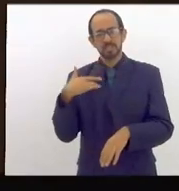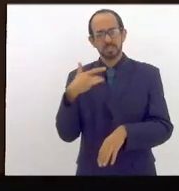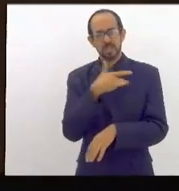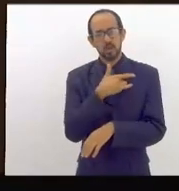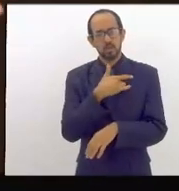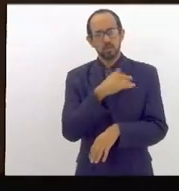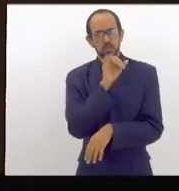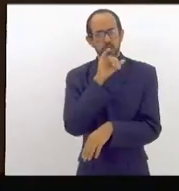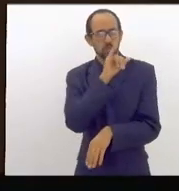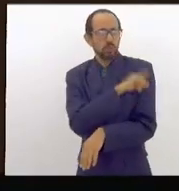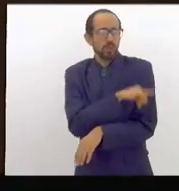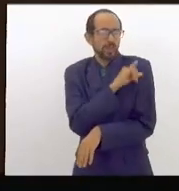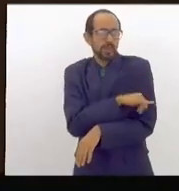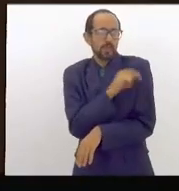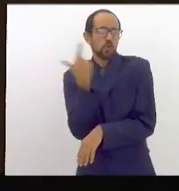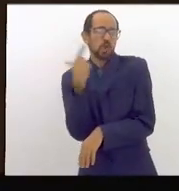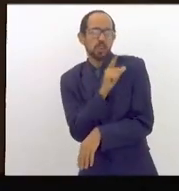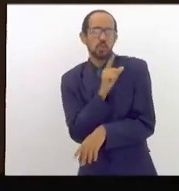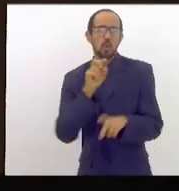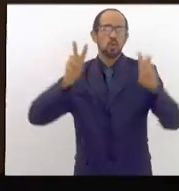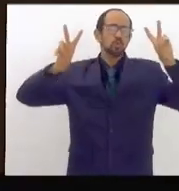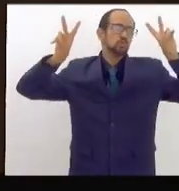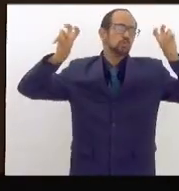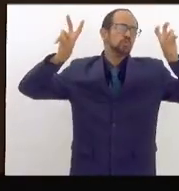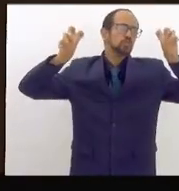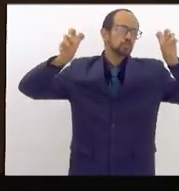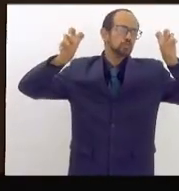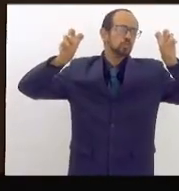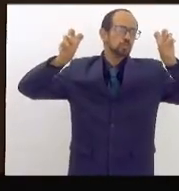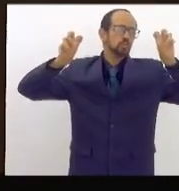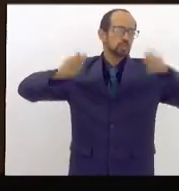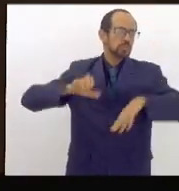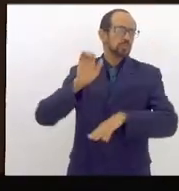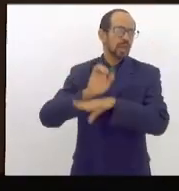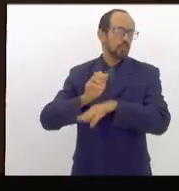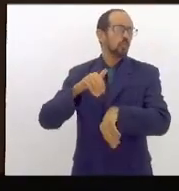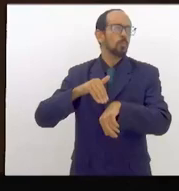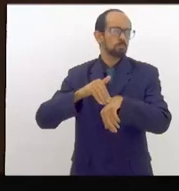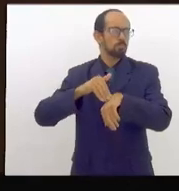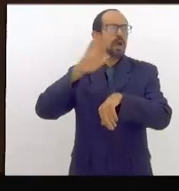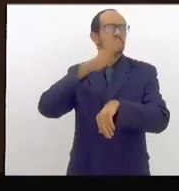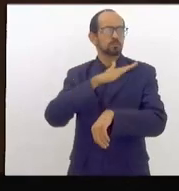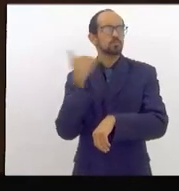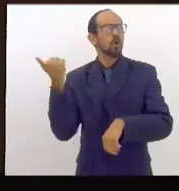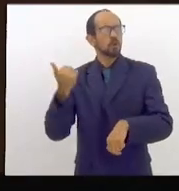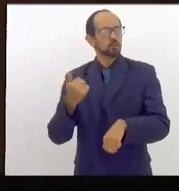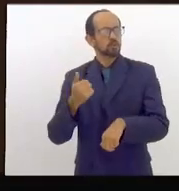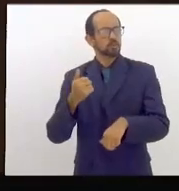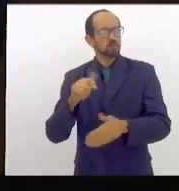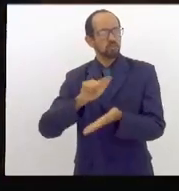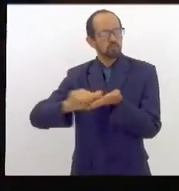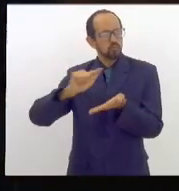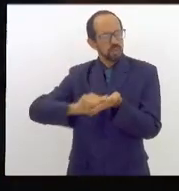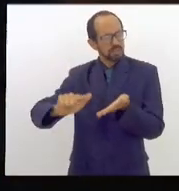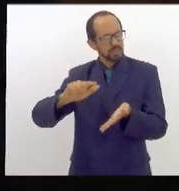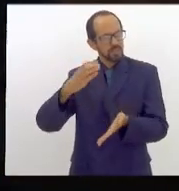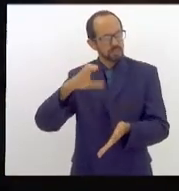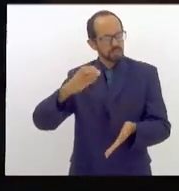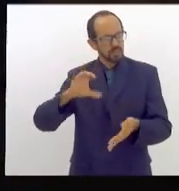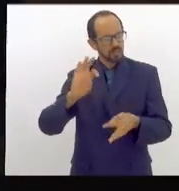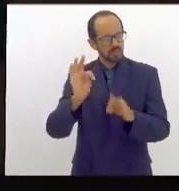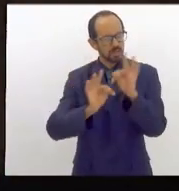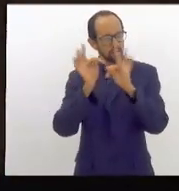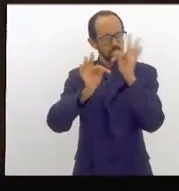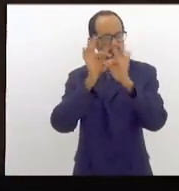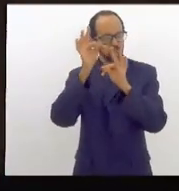de estado que teve proporcionalmente mais mortos e esvaziando a ciência e tecnologia e mais